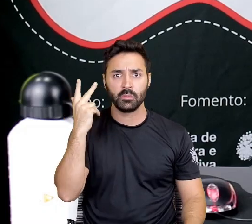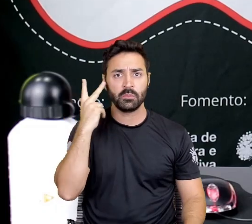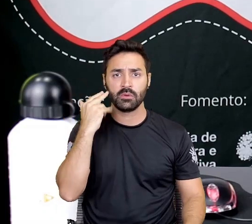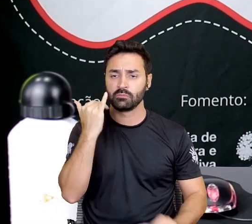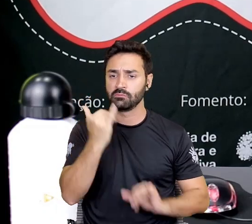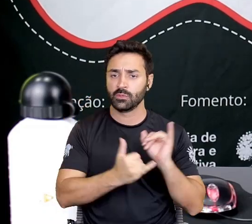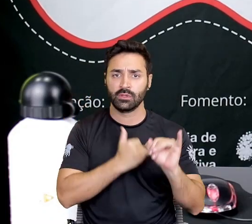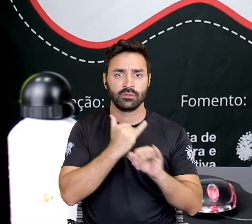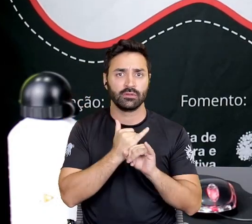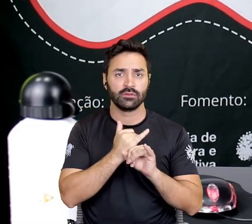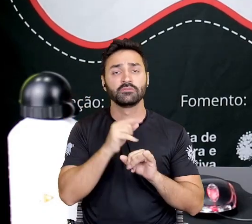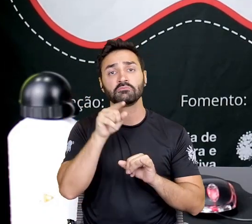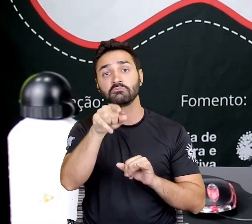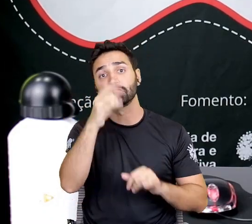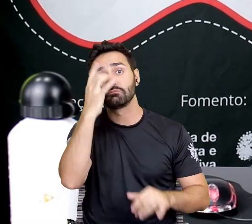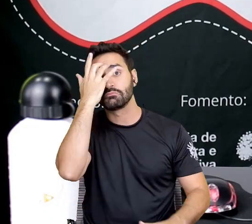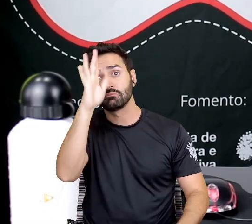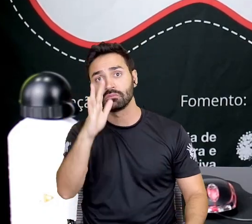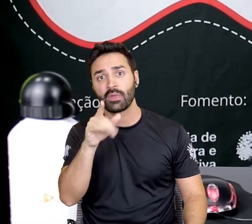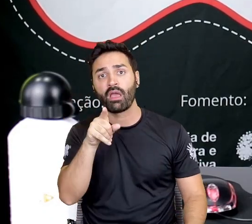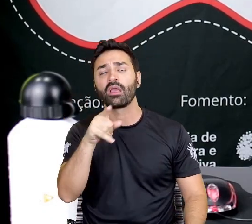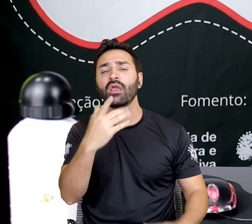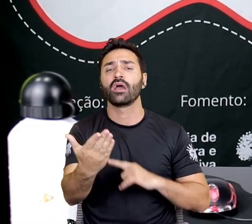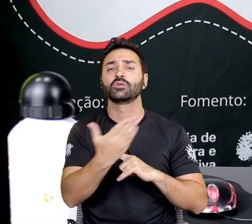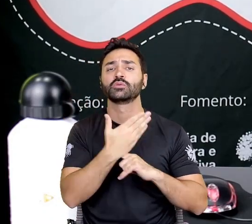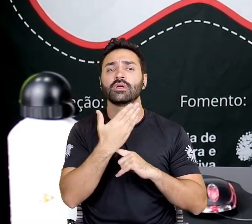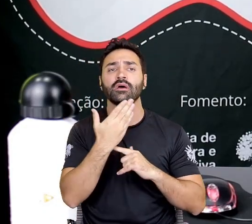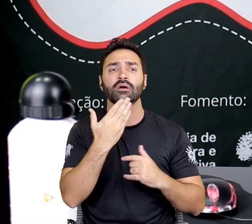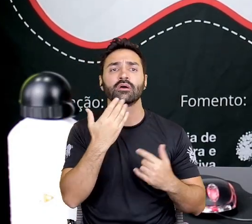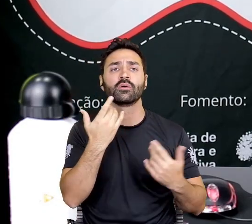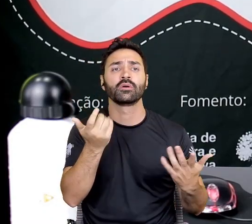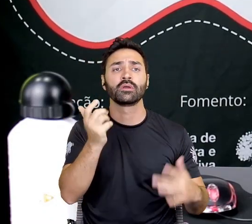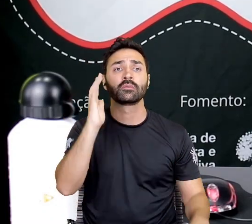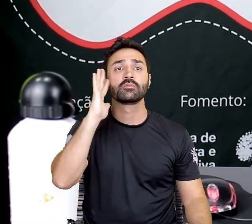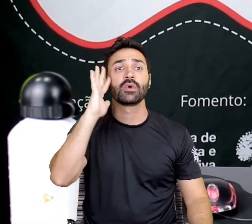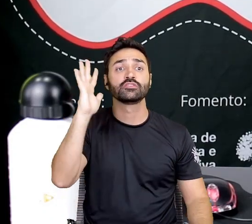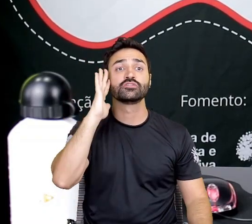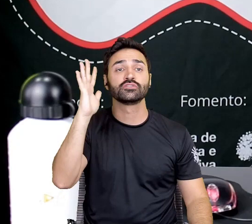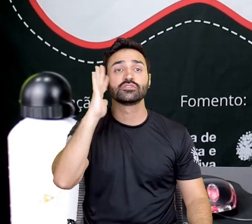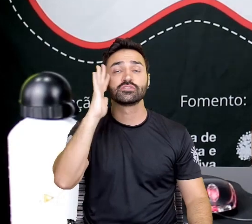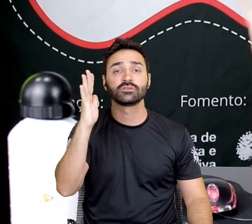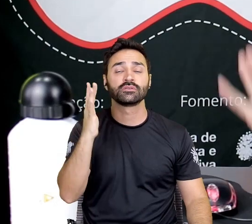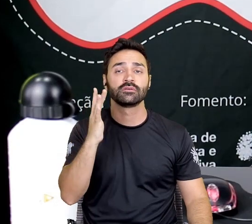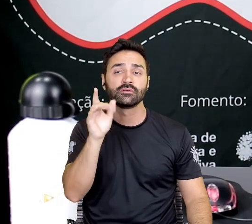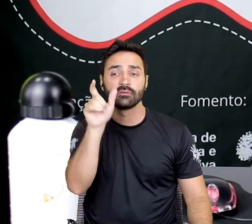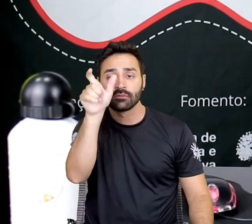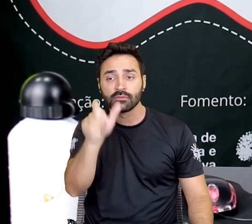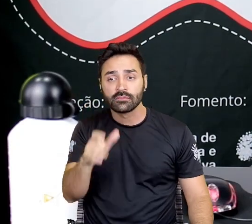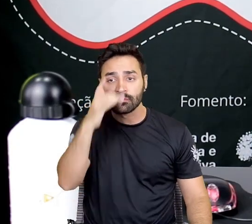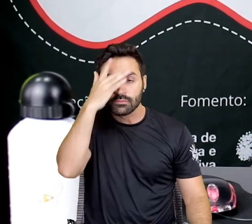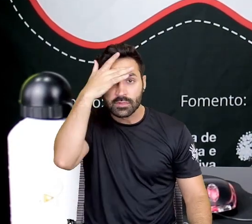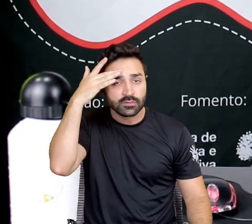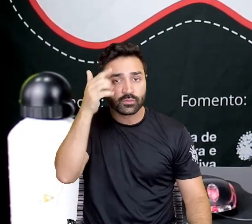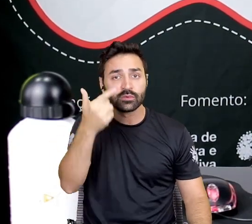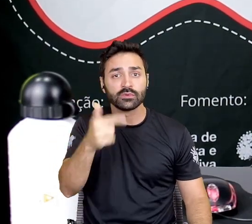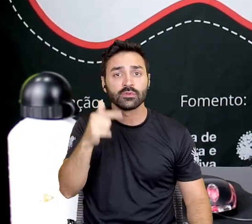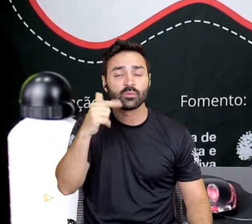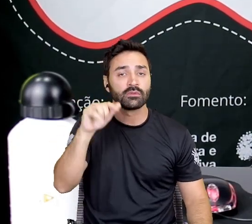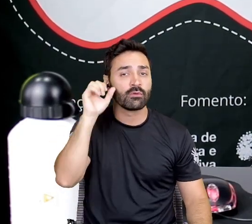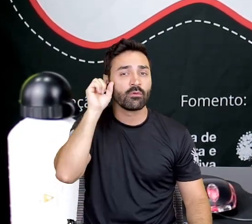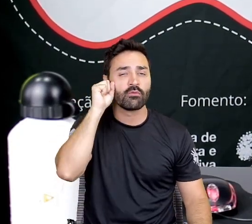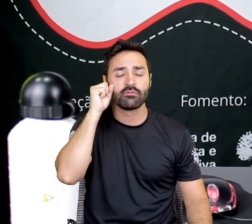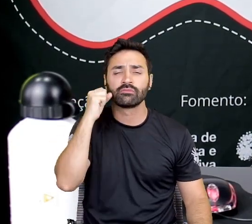tá? Você quer ajudar a gente? O que vem na sua mente quando você fala assim, pessoa que não ouve?